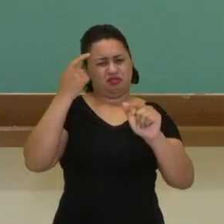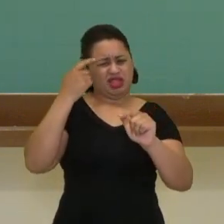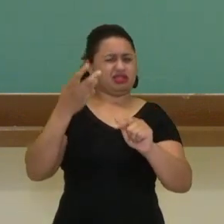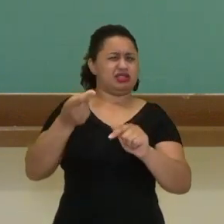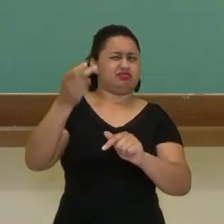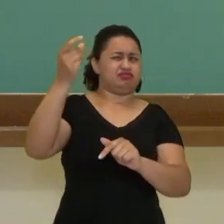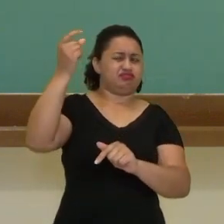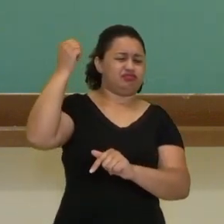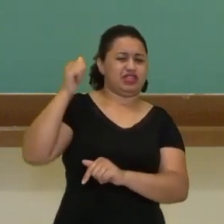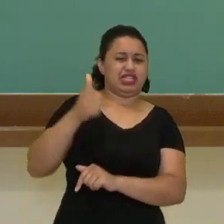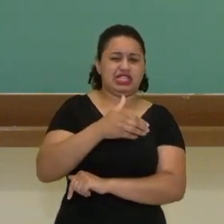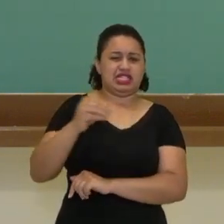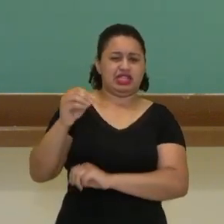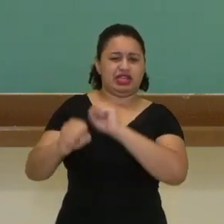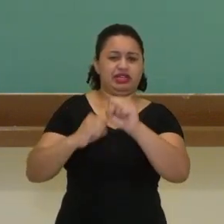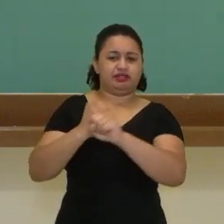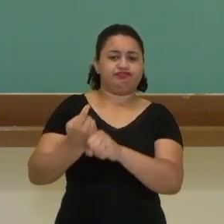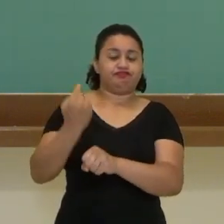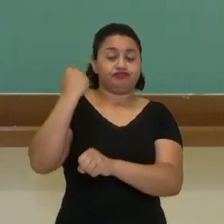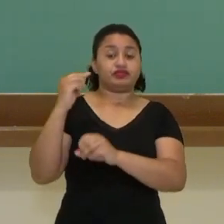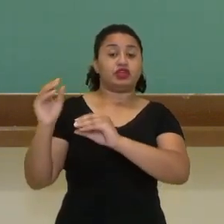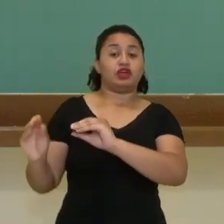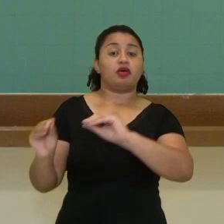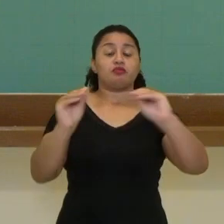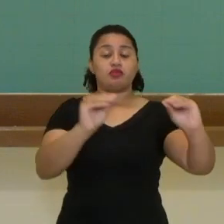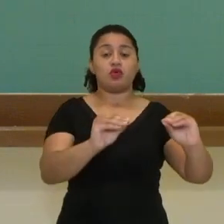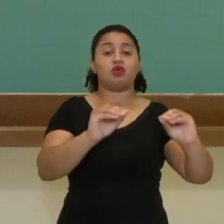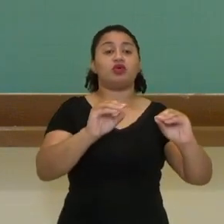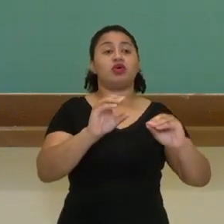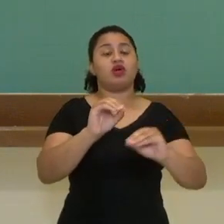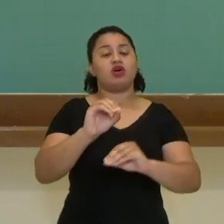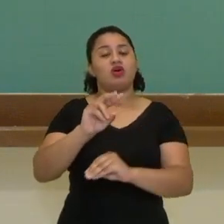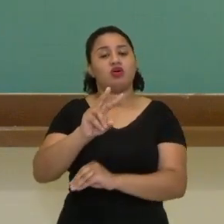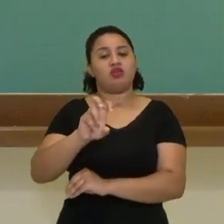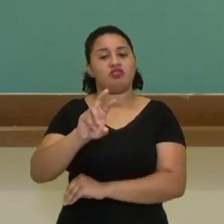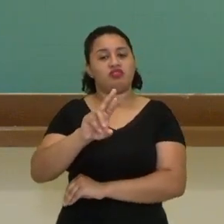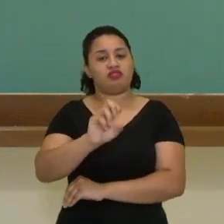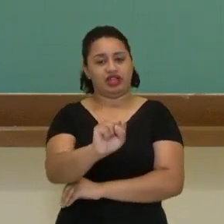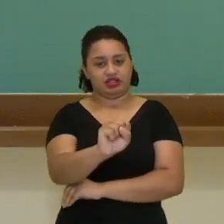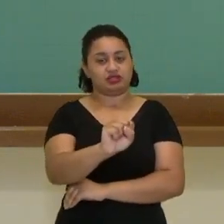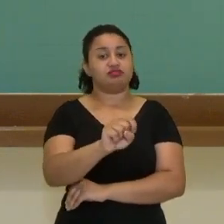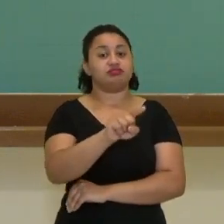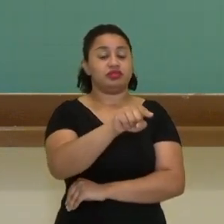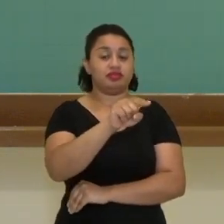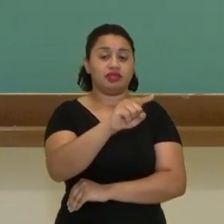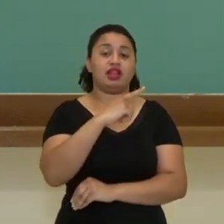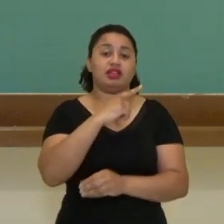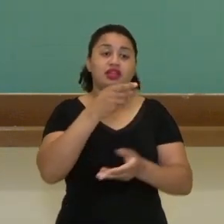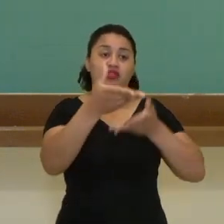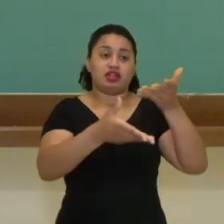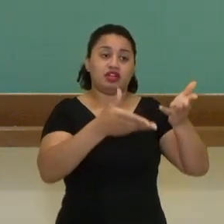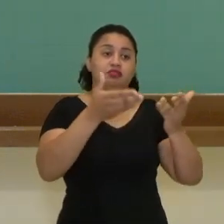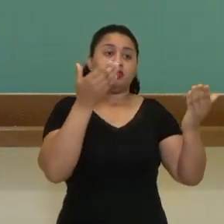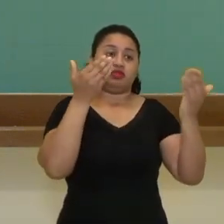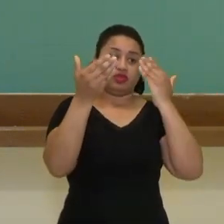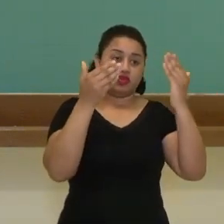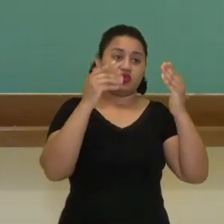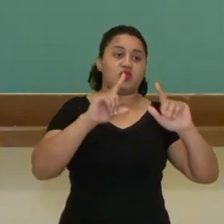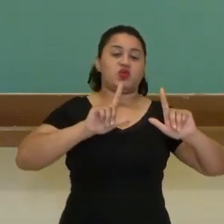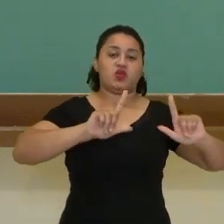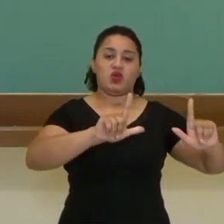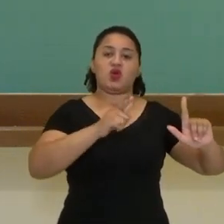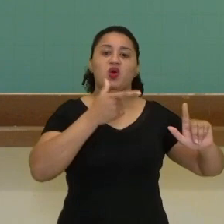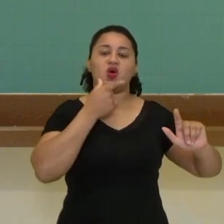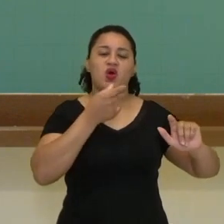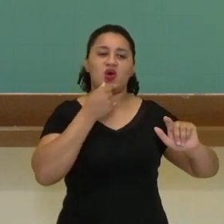mais de 100 anos, né? Então o Vincent ele se muda para Alvers, e lá ele tem um acompanhamento psiquiátrico com esse senhor